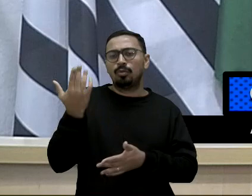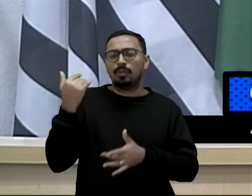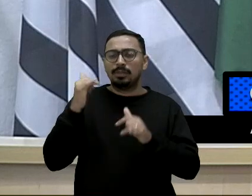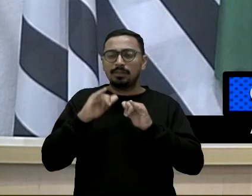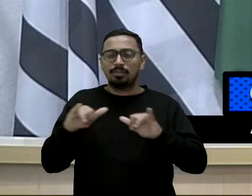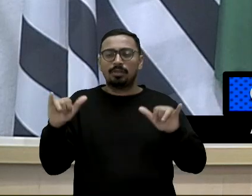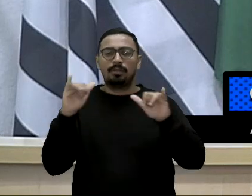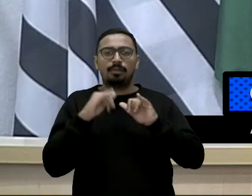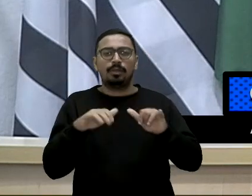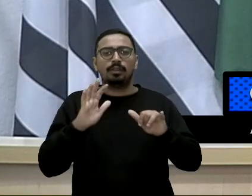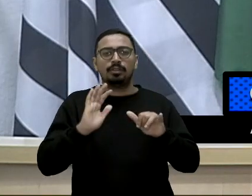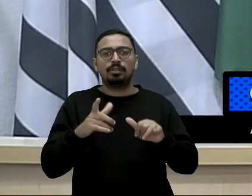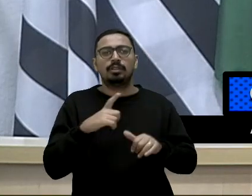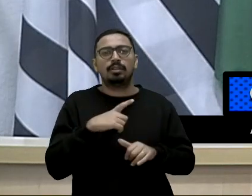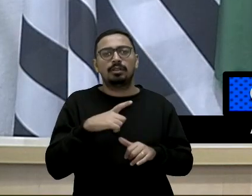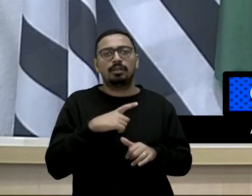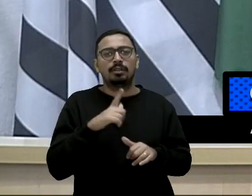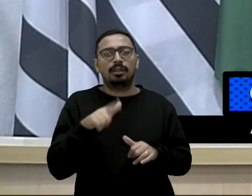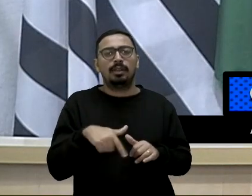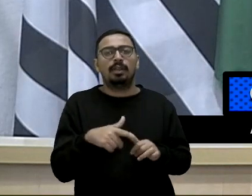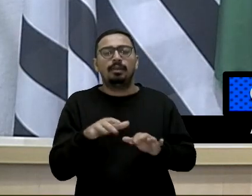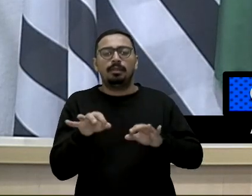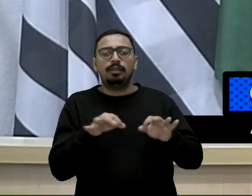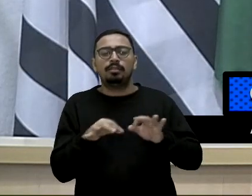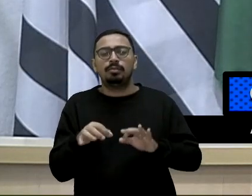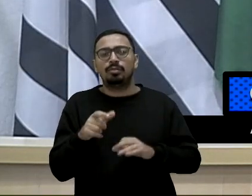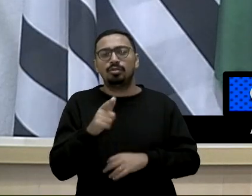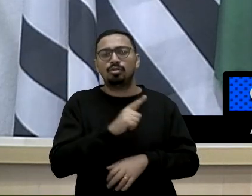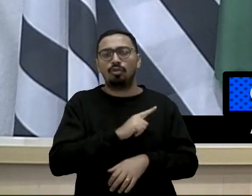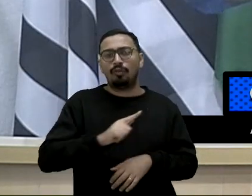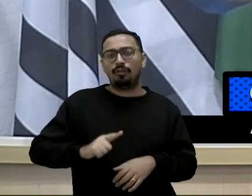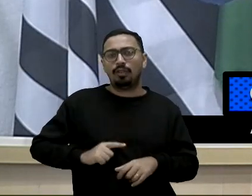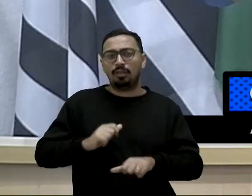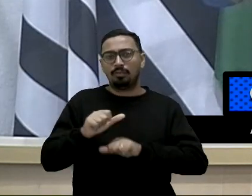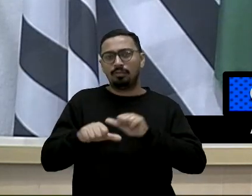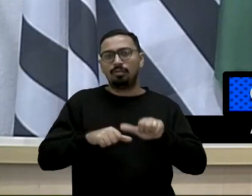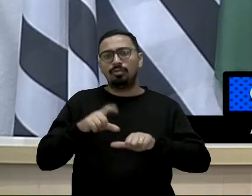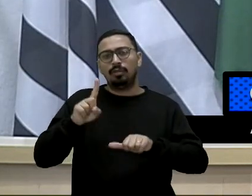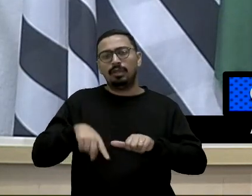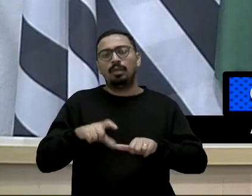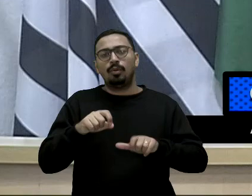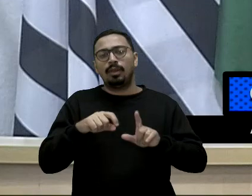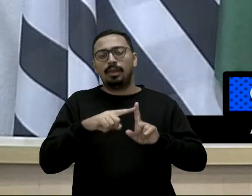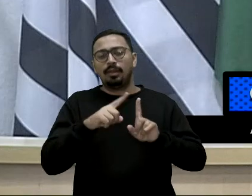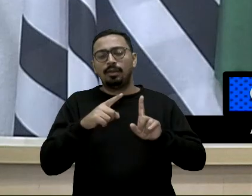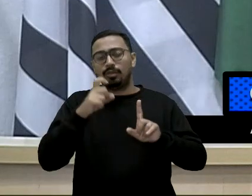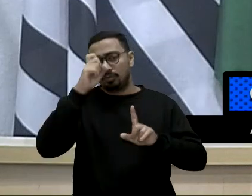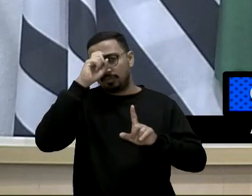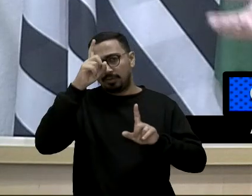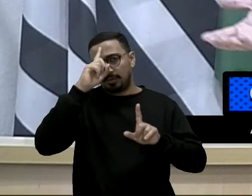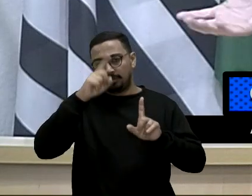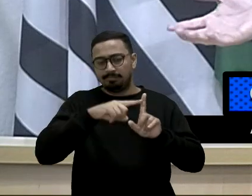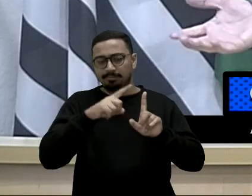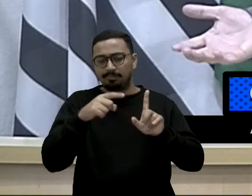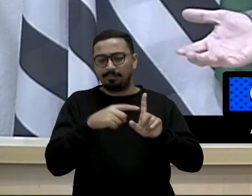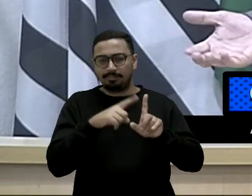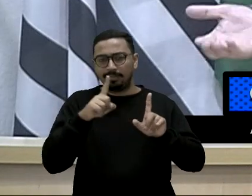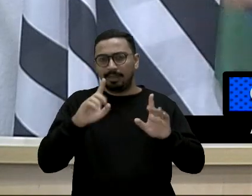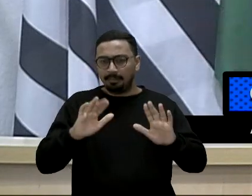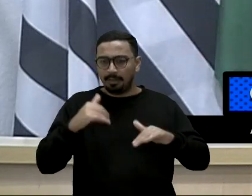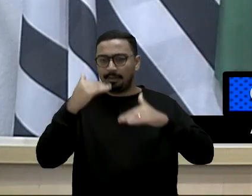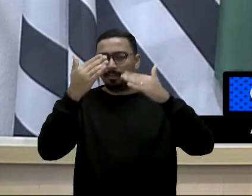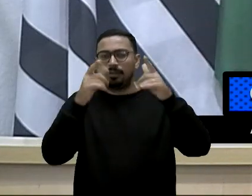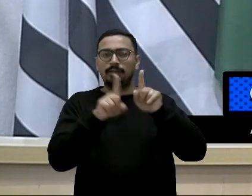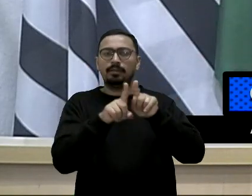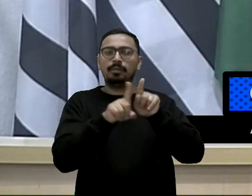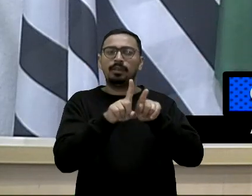campanha tem o plano de governo da transformação da maternidade moderna, da maternidade que é esse ponto. Nós estamos esperando,